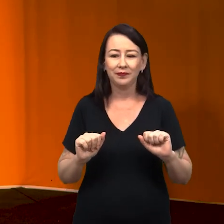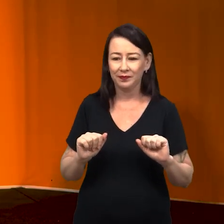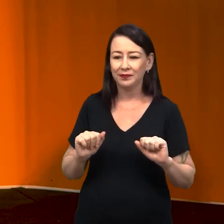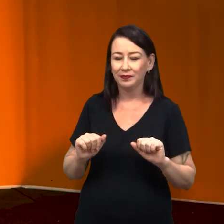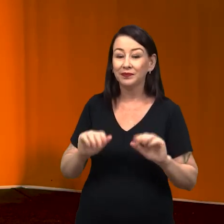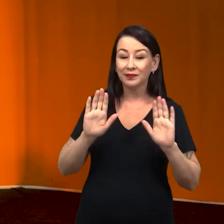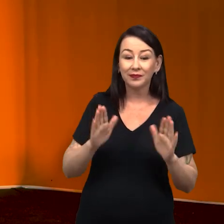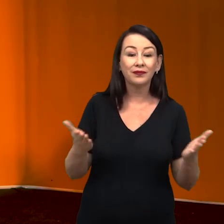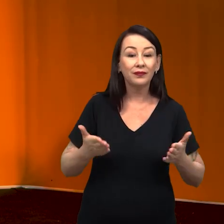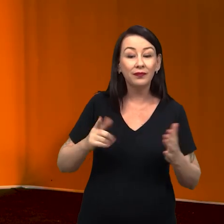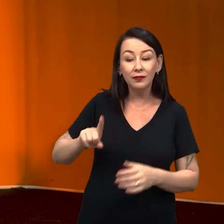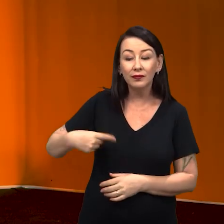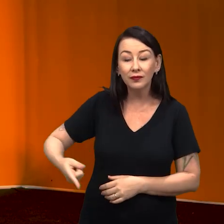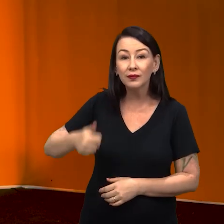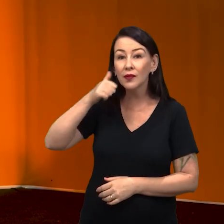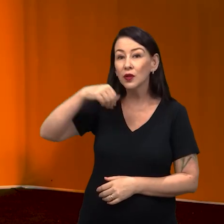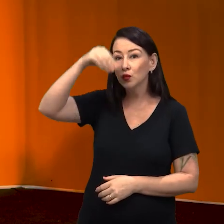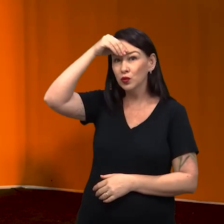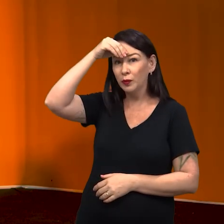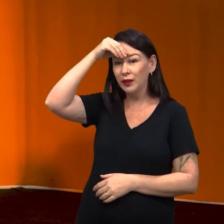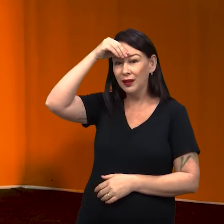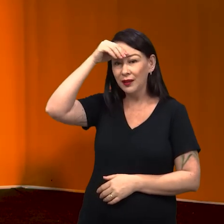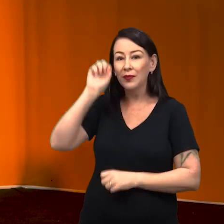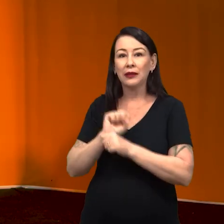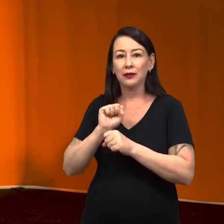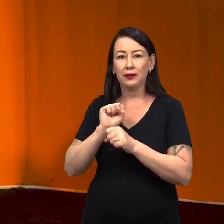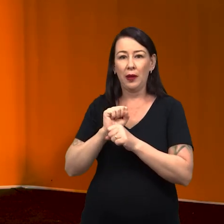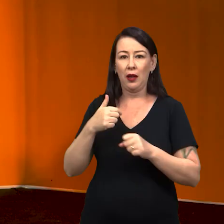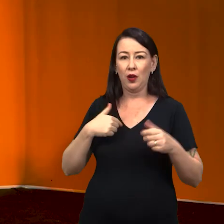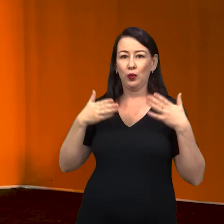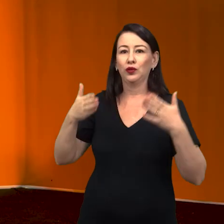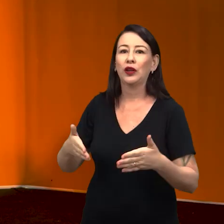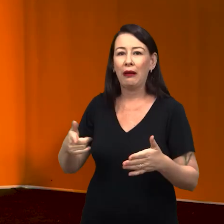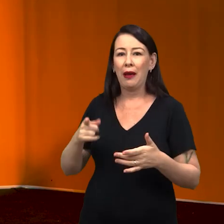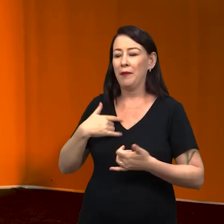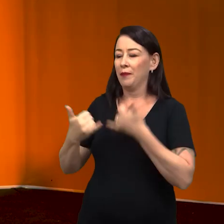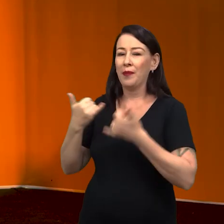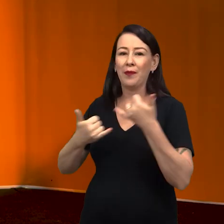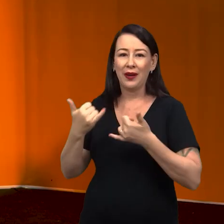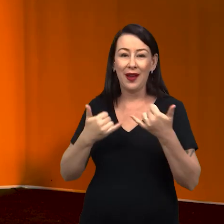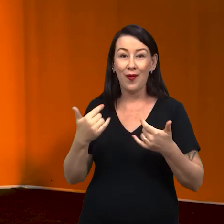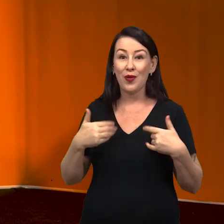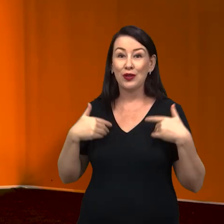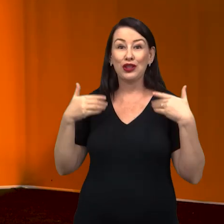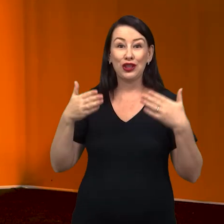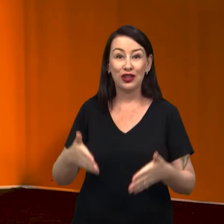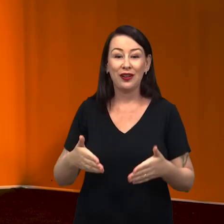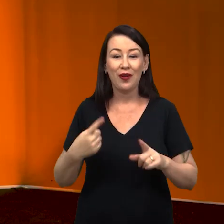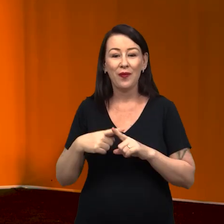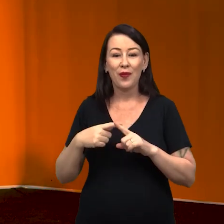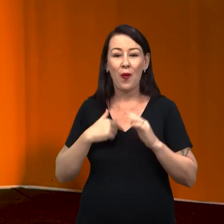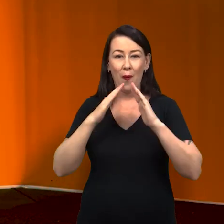das minhas sobrinhas, que também ficava esperando a tia ir passear para brincar muito, porque quando eu chegava eu morava numa rua